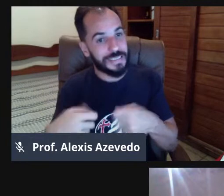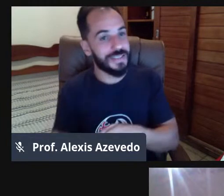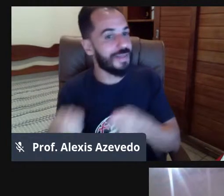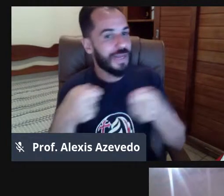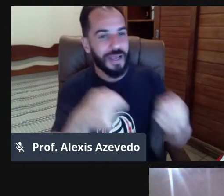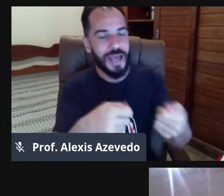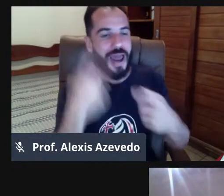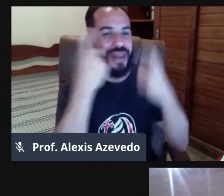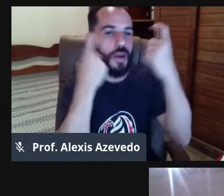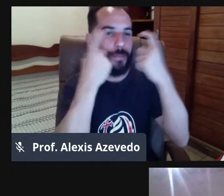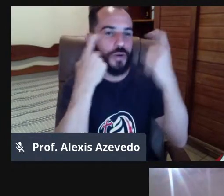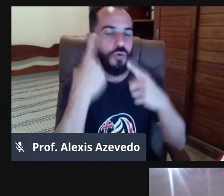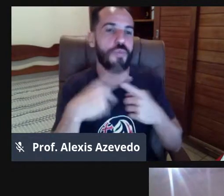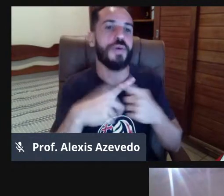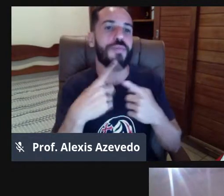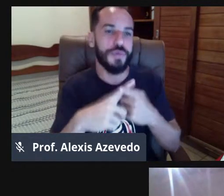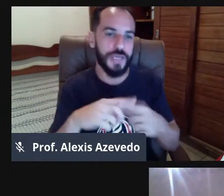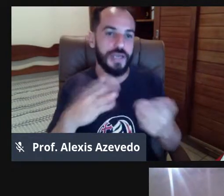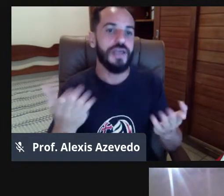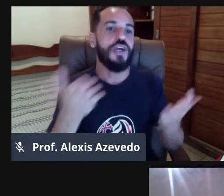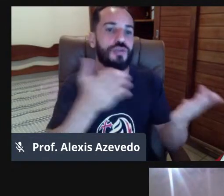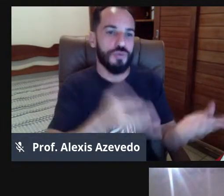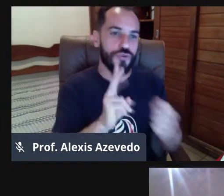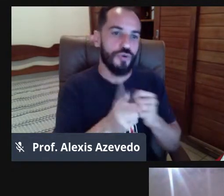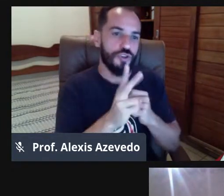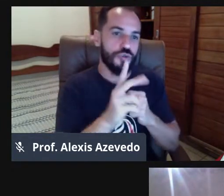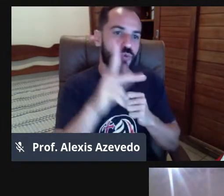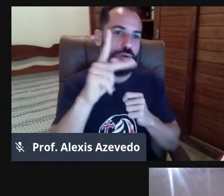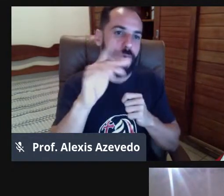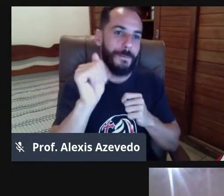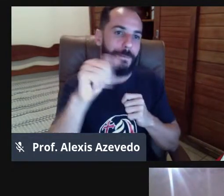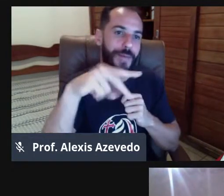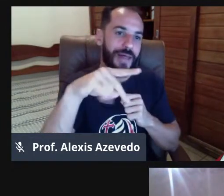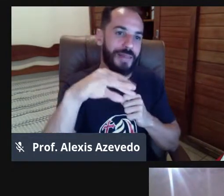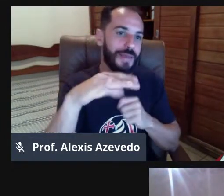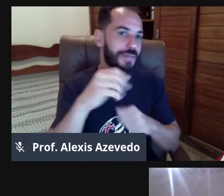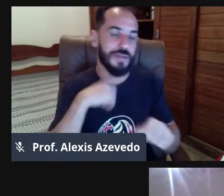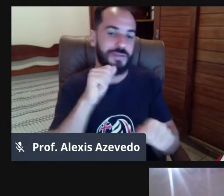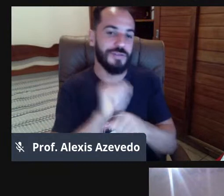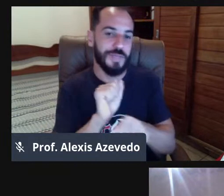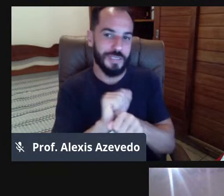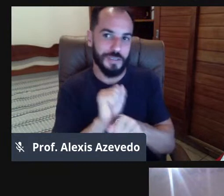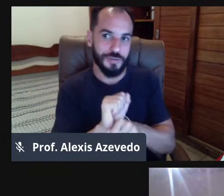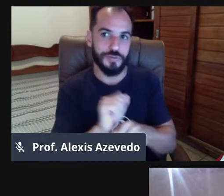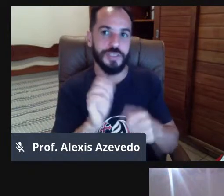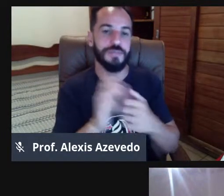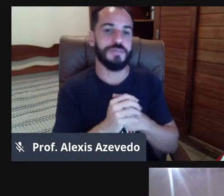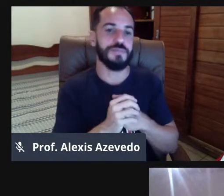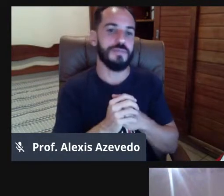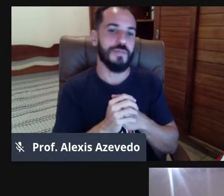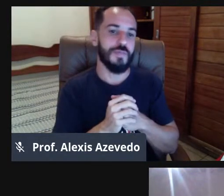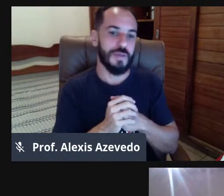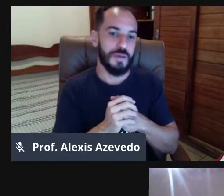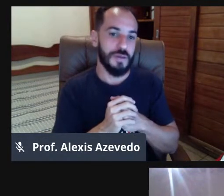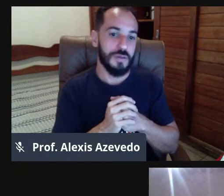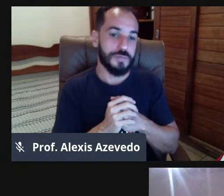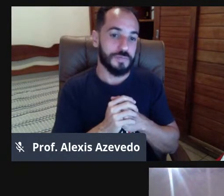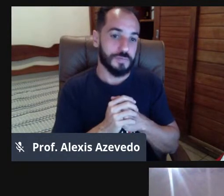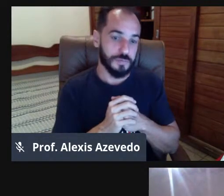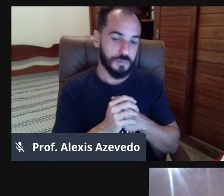né? Ainda estamos na pandemia, então estamos trabalhando com essa atenção. Então, ainda estamos vendo todos